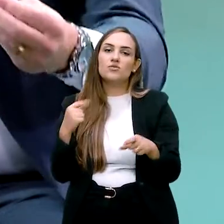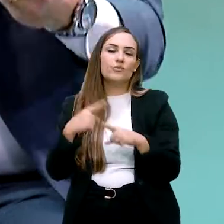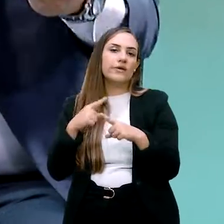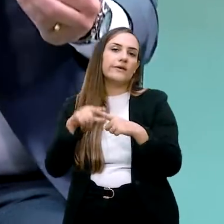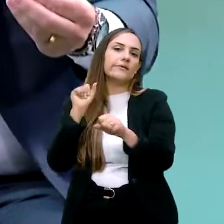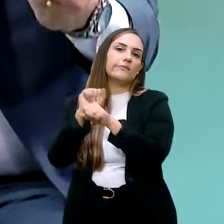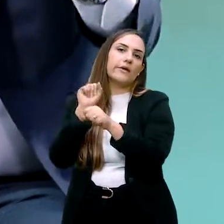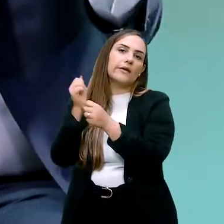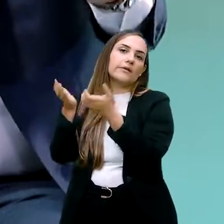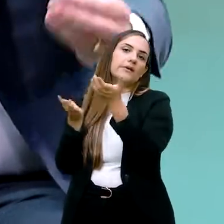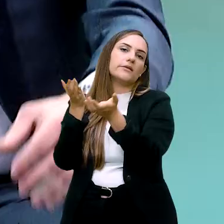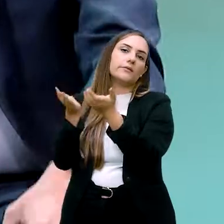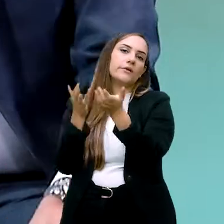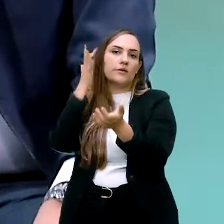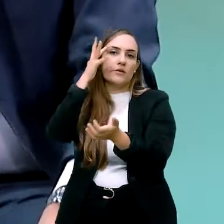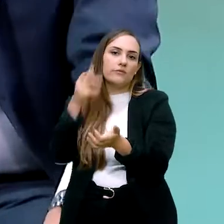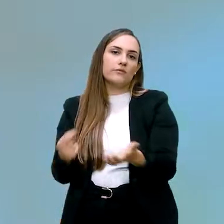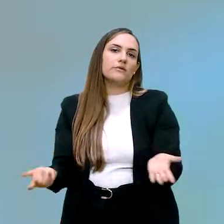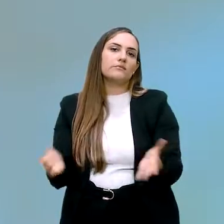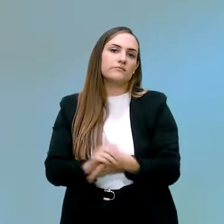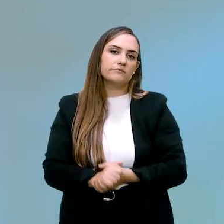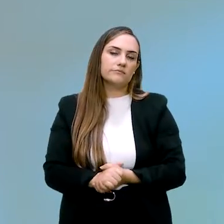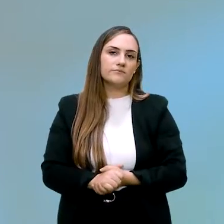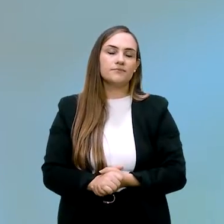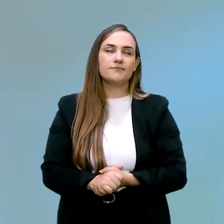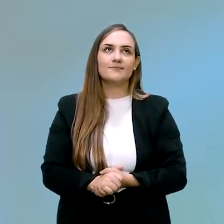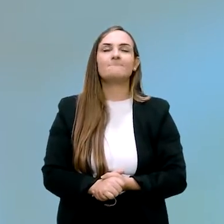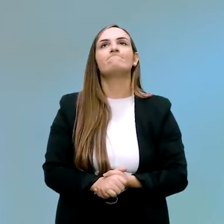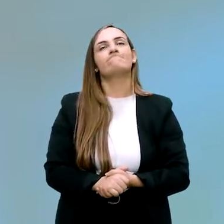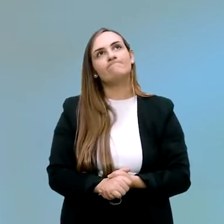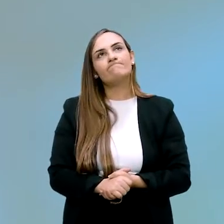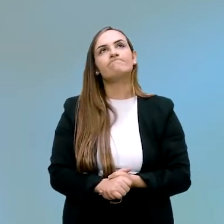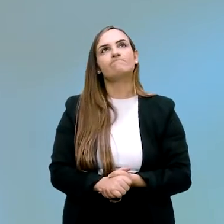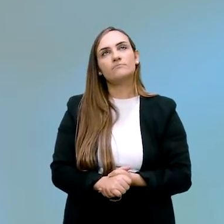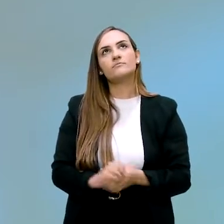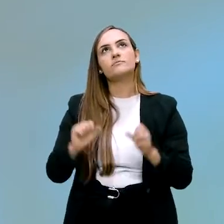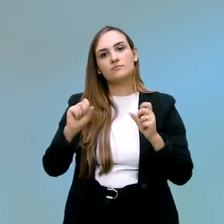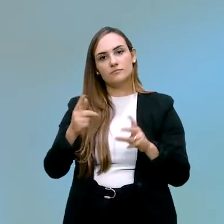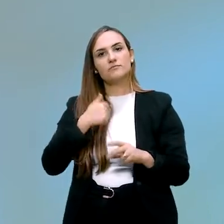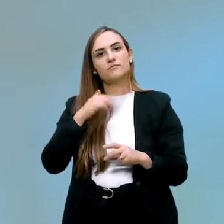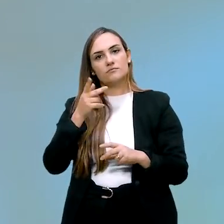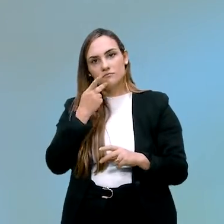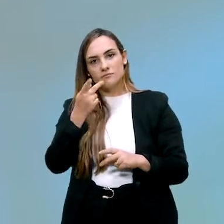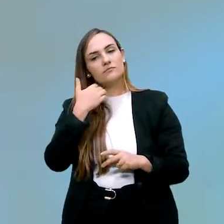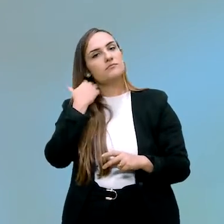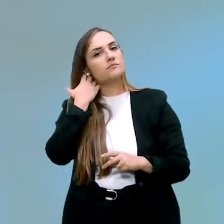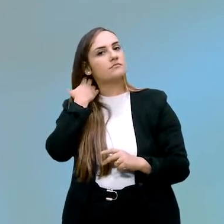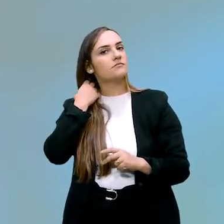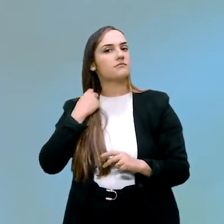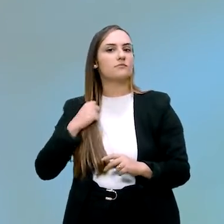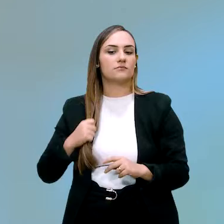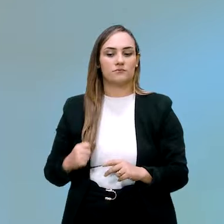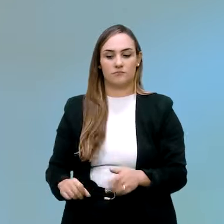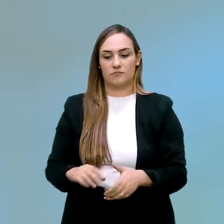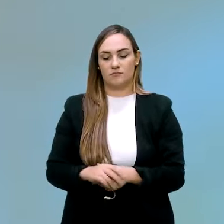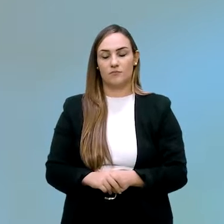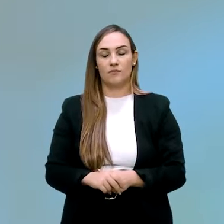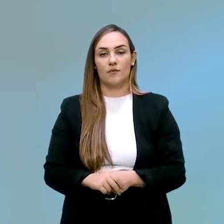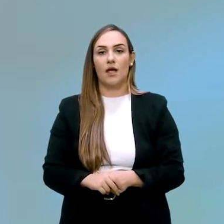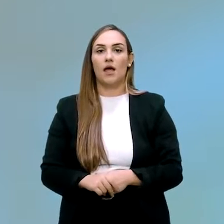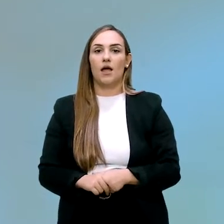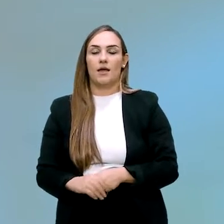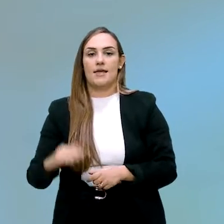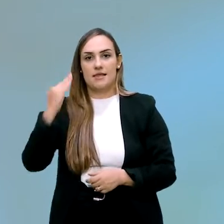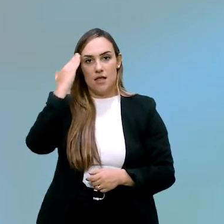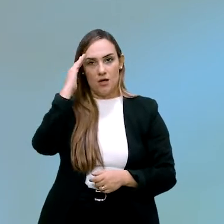vida esperando uma decisão judicial. E agora, tudo que a gente conversou sobre essa decisão, vamos continuar falando sobre a decisão. Essa decisão, esse